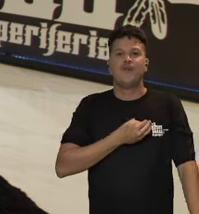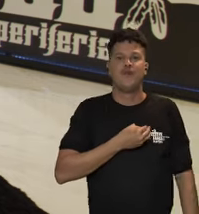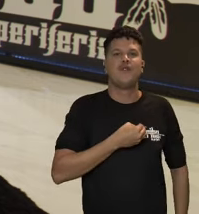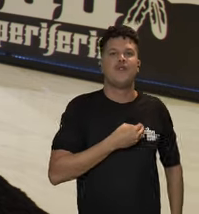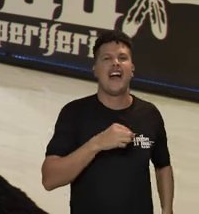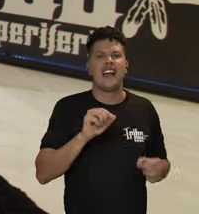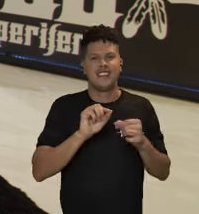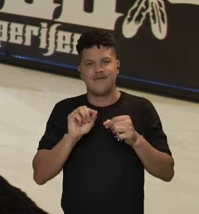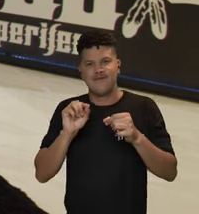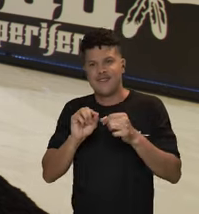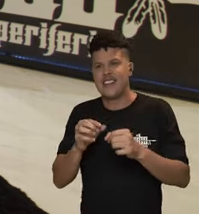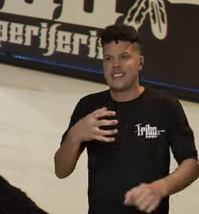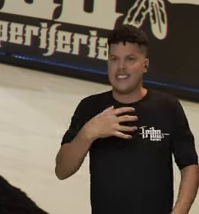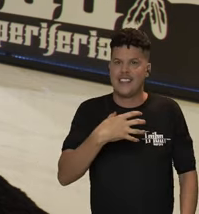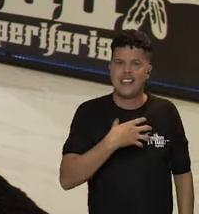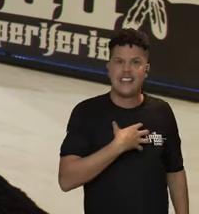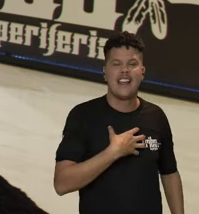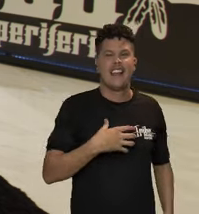desprazer. É o que me faz sentir